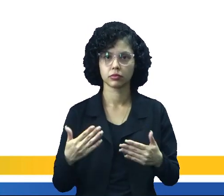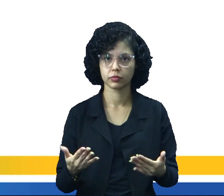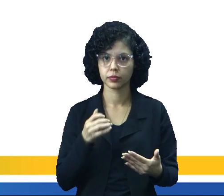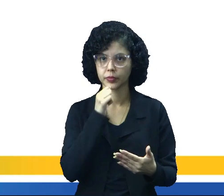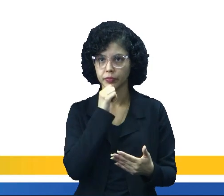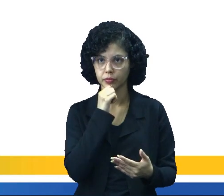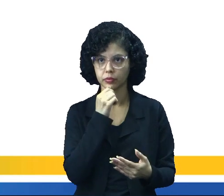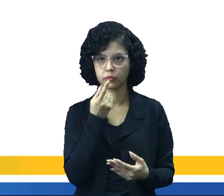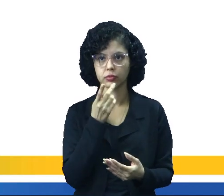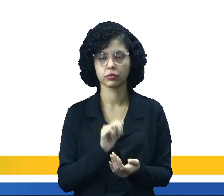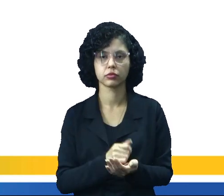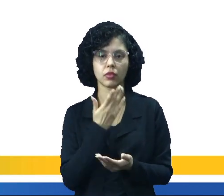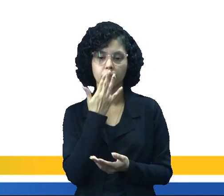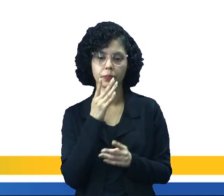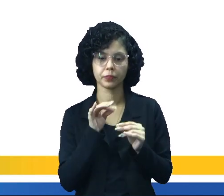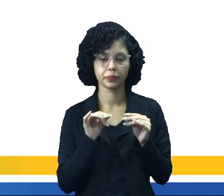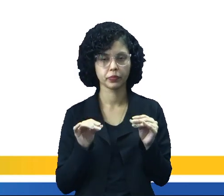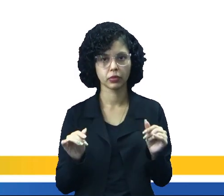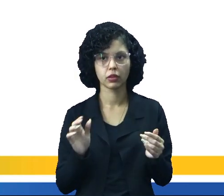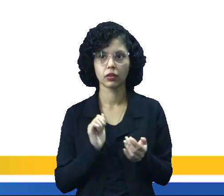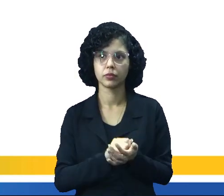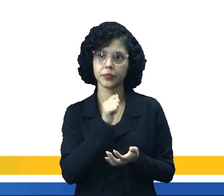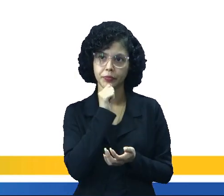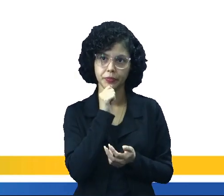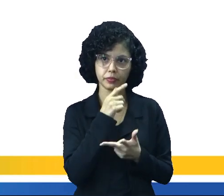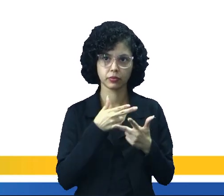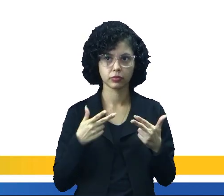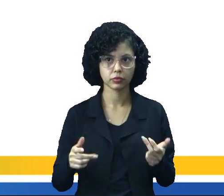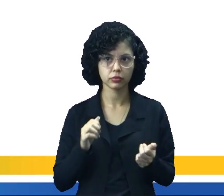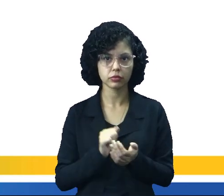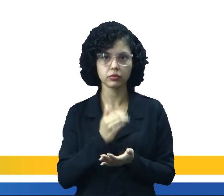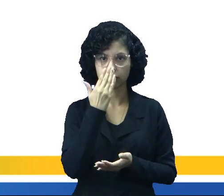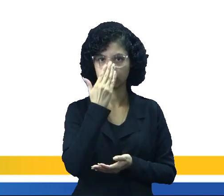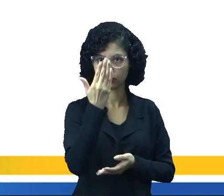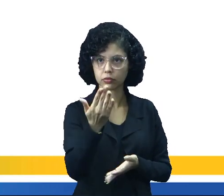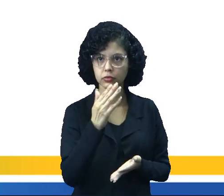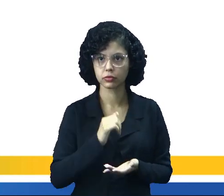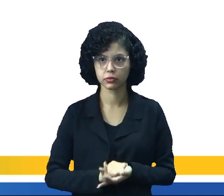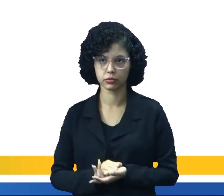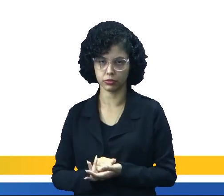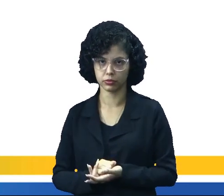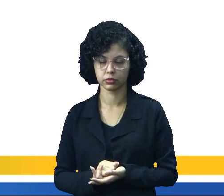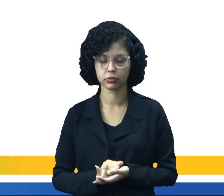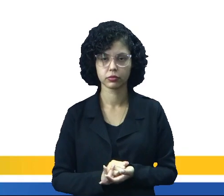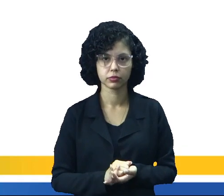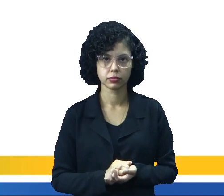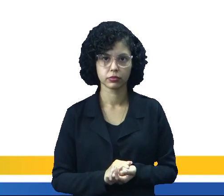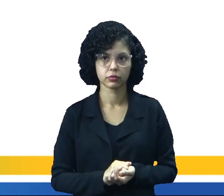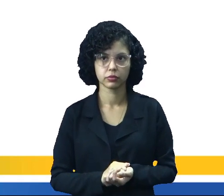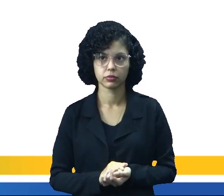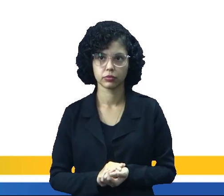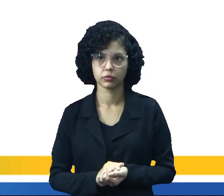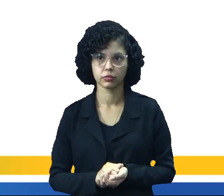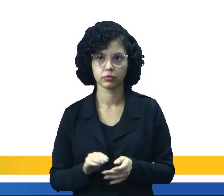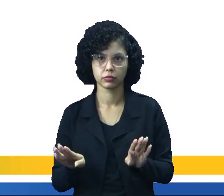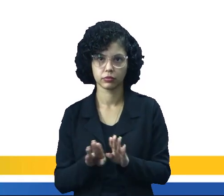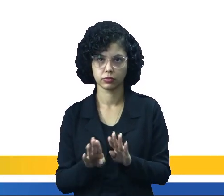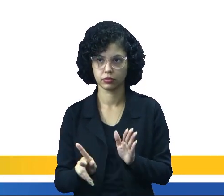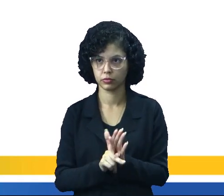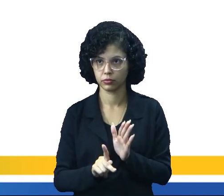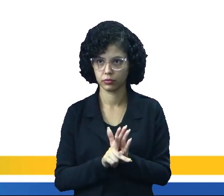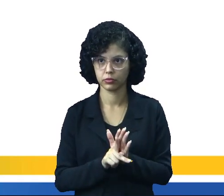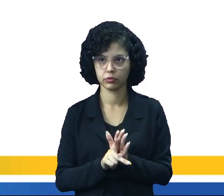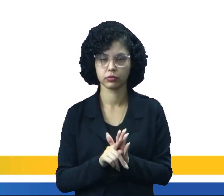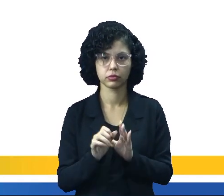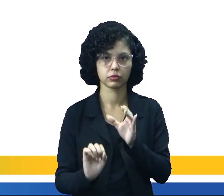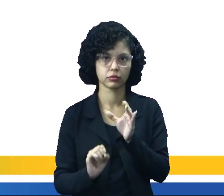cores, linhas e texturas eram os objetos que estavam à frente, né, aí da criação em